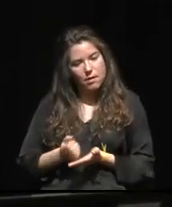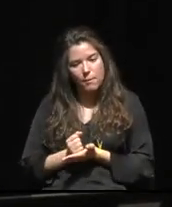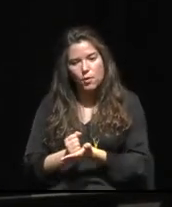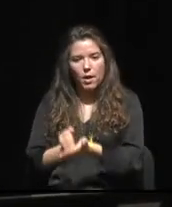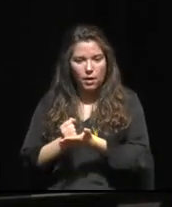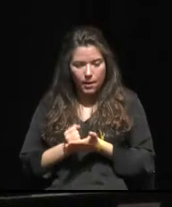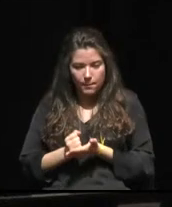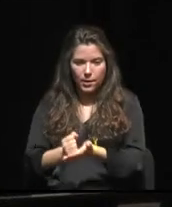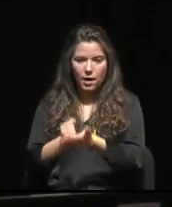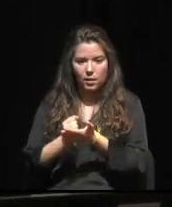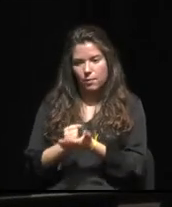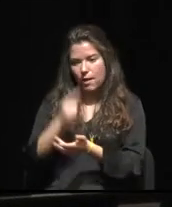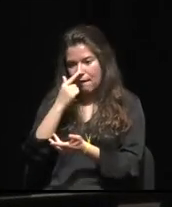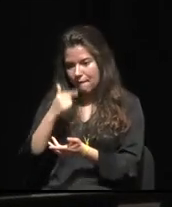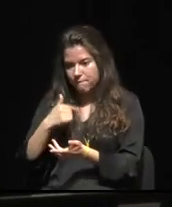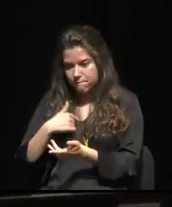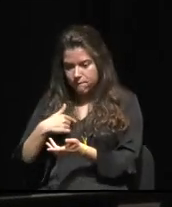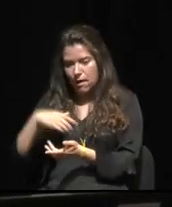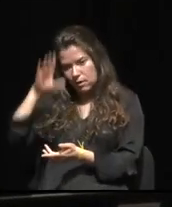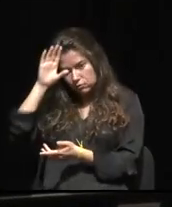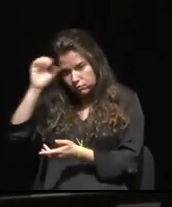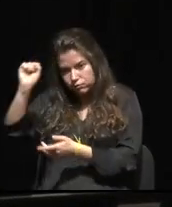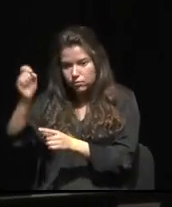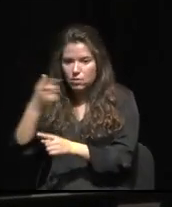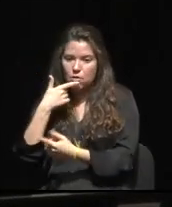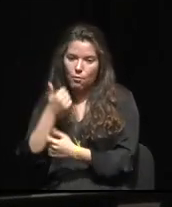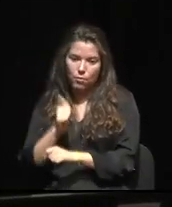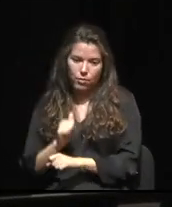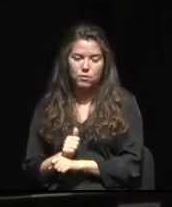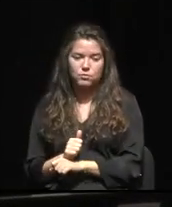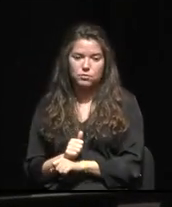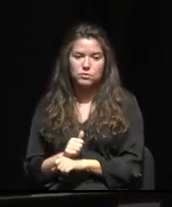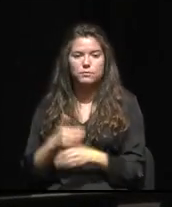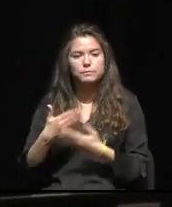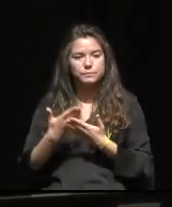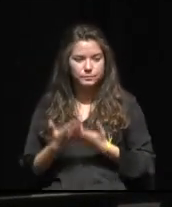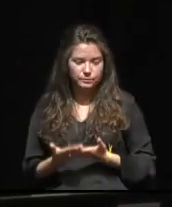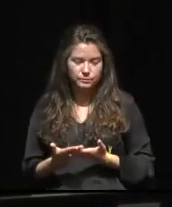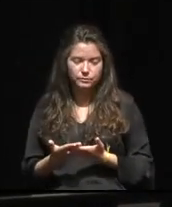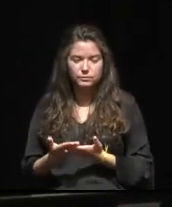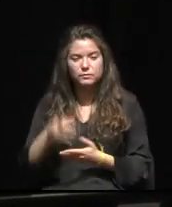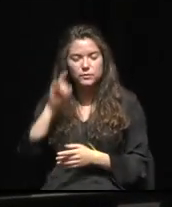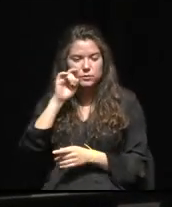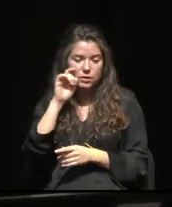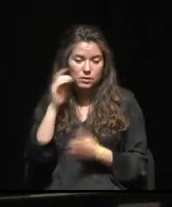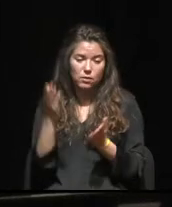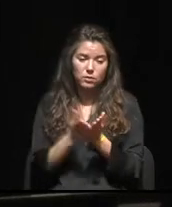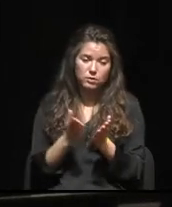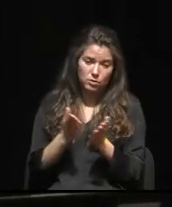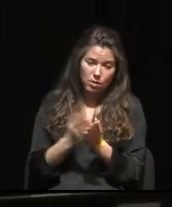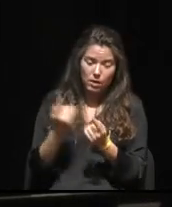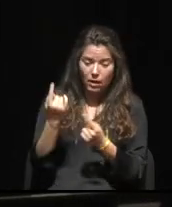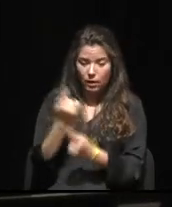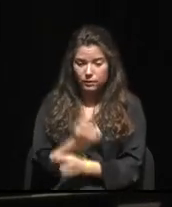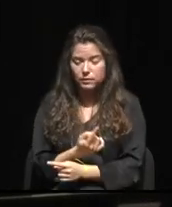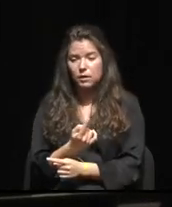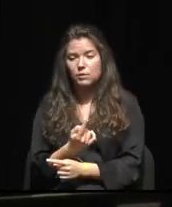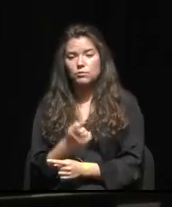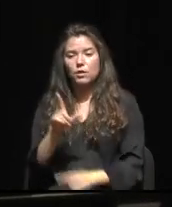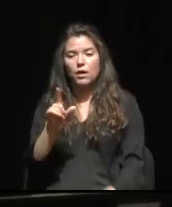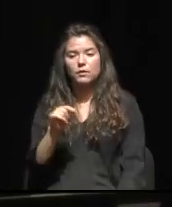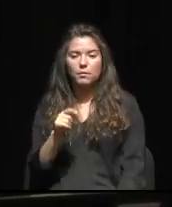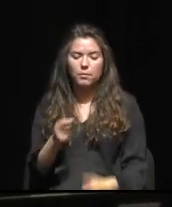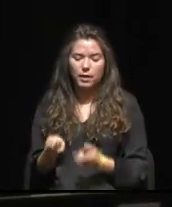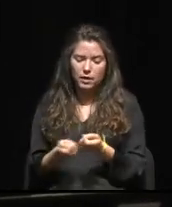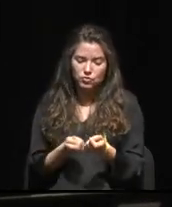acudir àquilo que são as falhas do Estado Central já o temos naquilo que é as medidas de proteção n escolas já o temos em naquilo que é